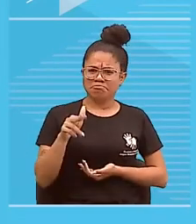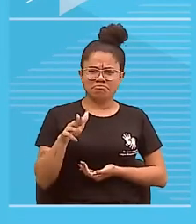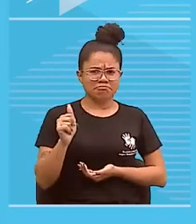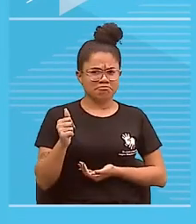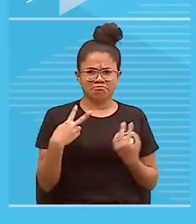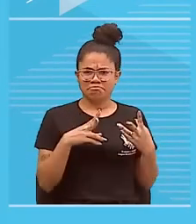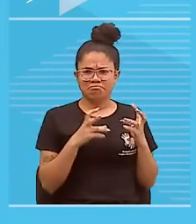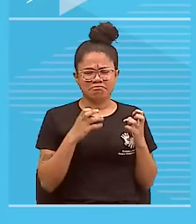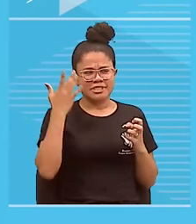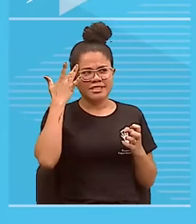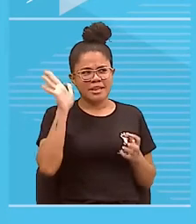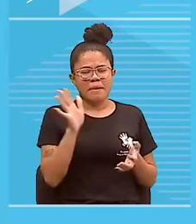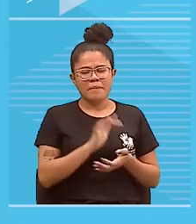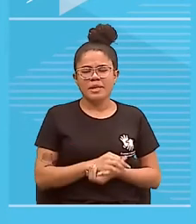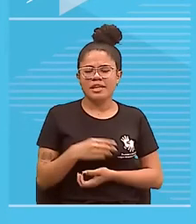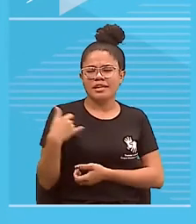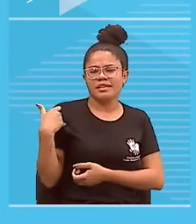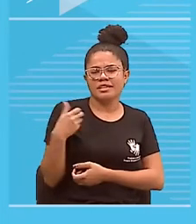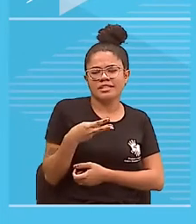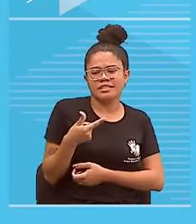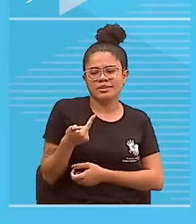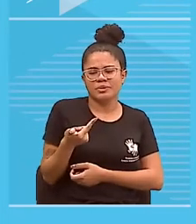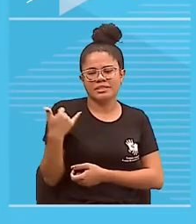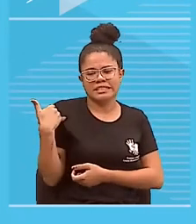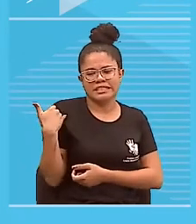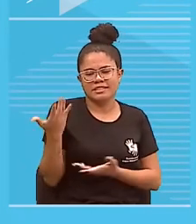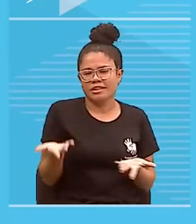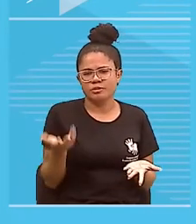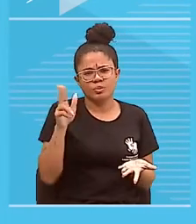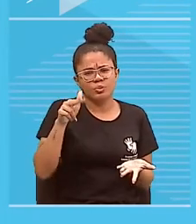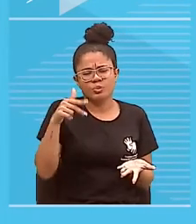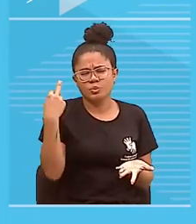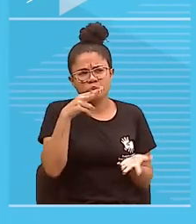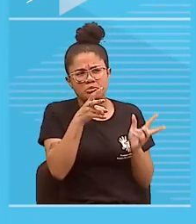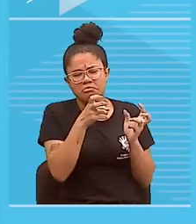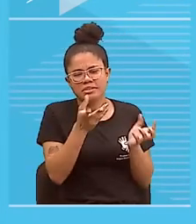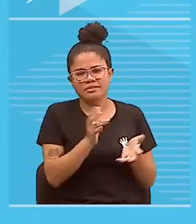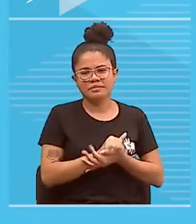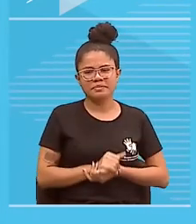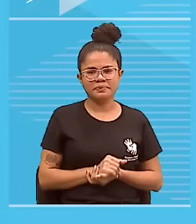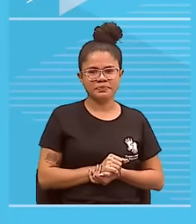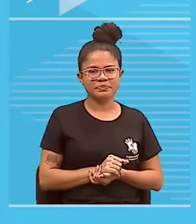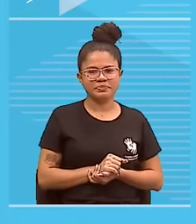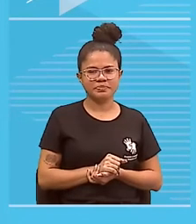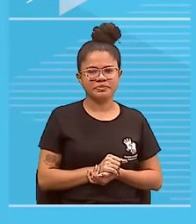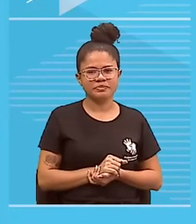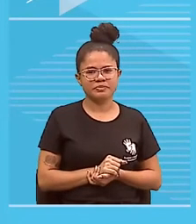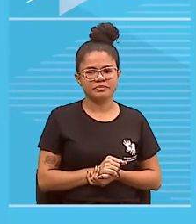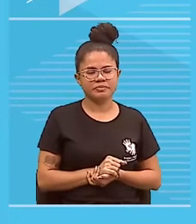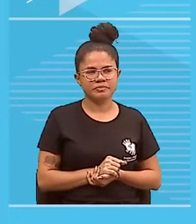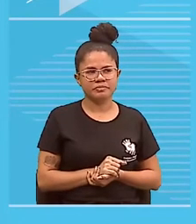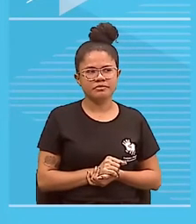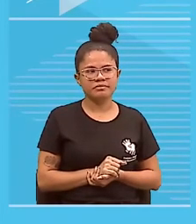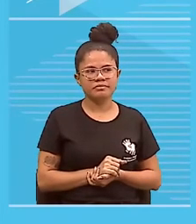saber ver a dessa 32 eu nunca tinha visto o amido como eu tô dizendo para vocês